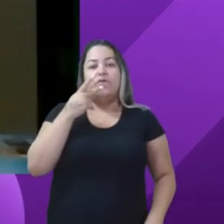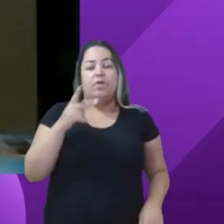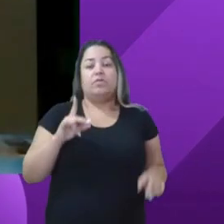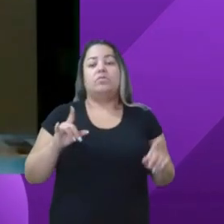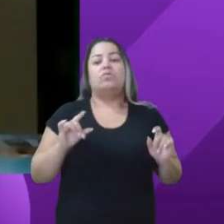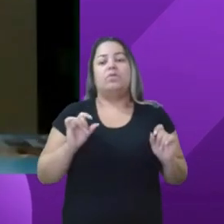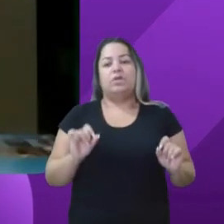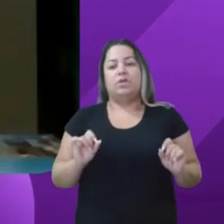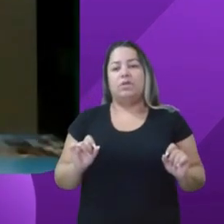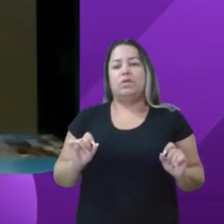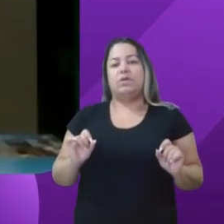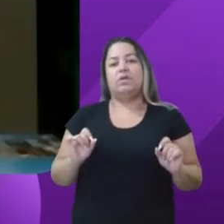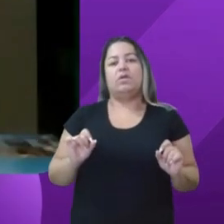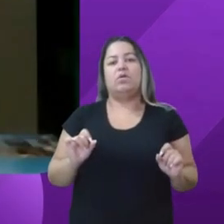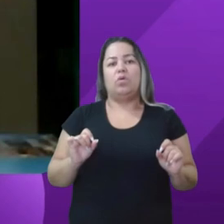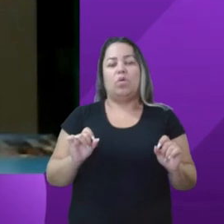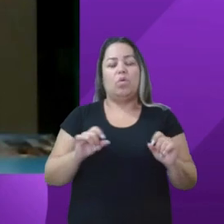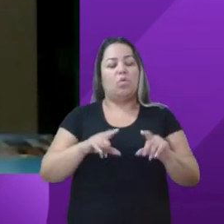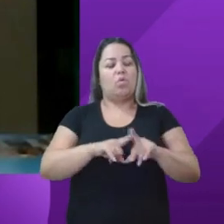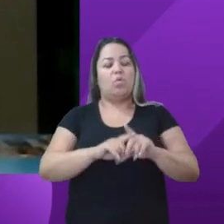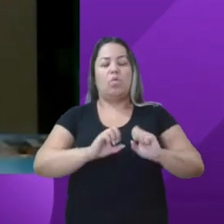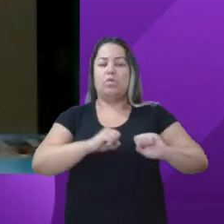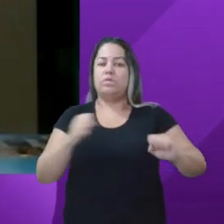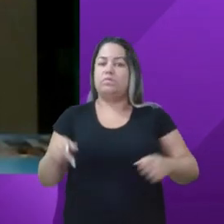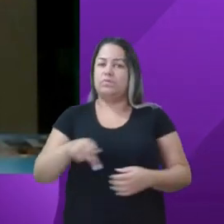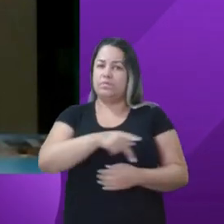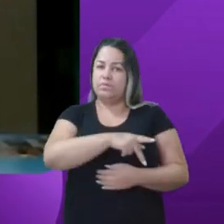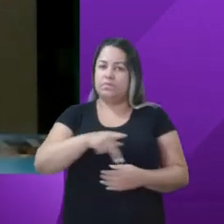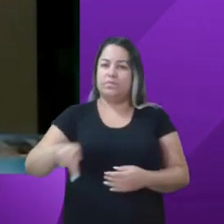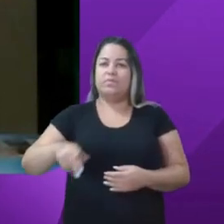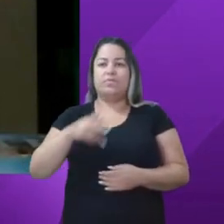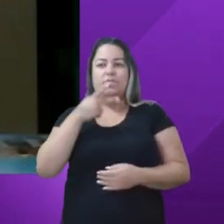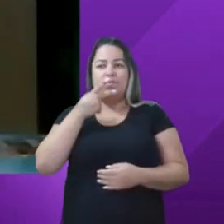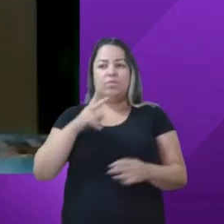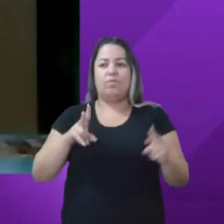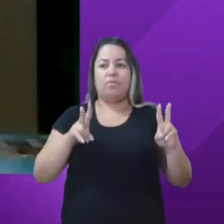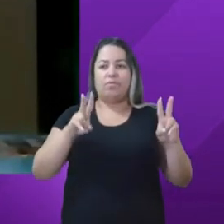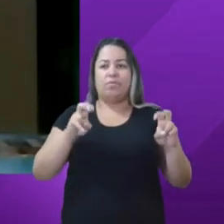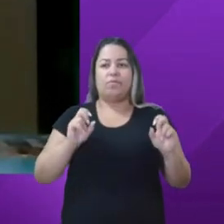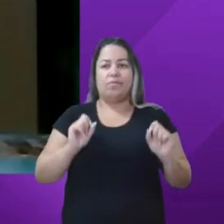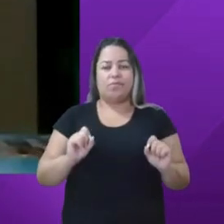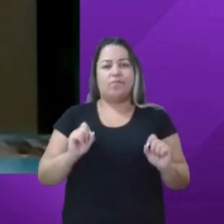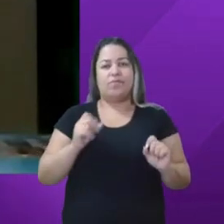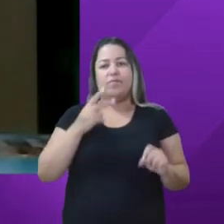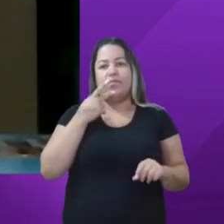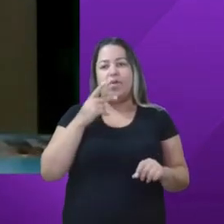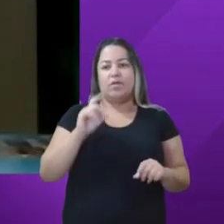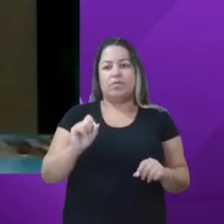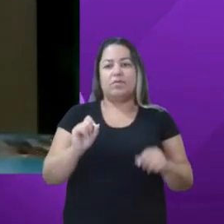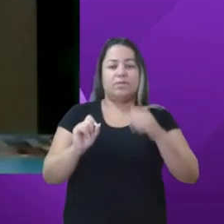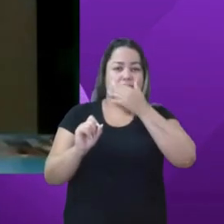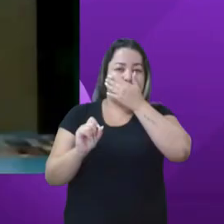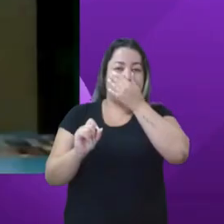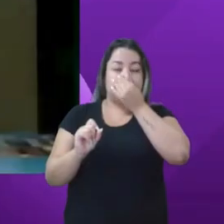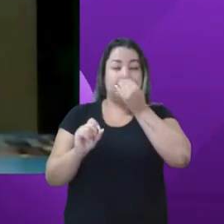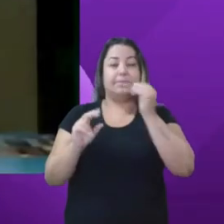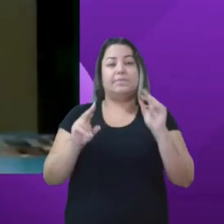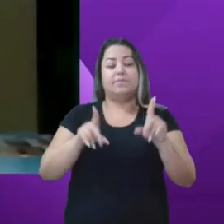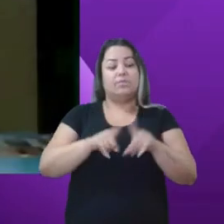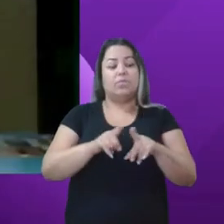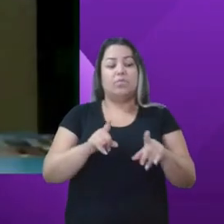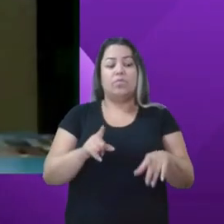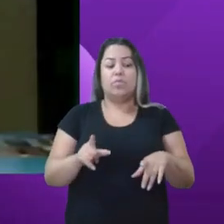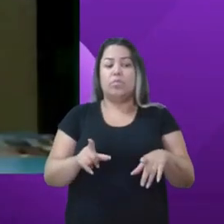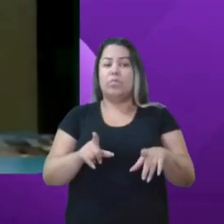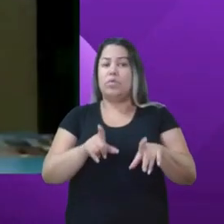eu aprendi muito com ele, um grande pedagogo que escreveu muito sobre isso, ele diz isso, né? Ele fala sobre o tempo da